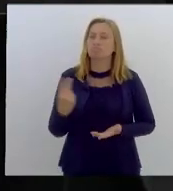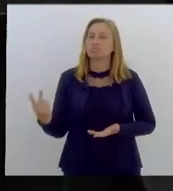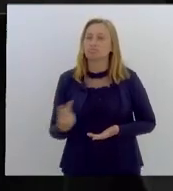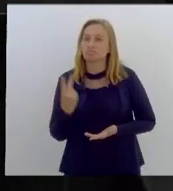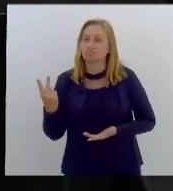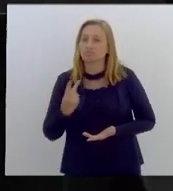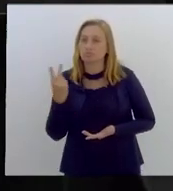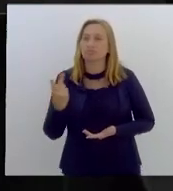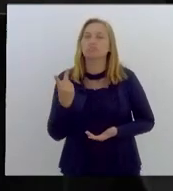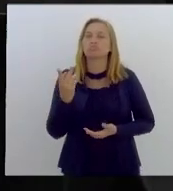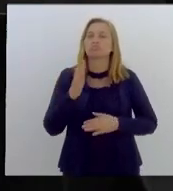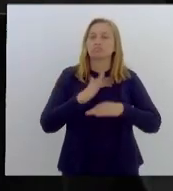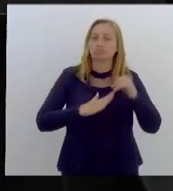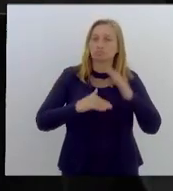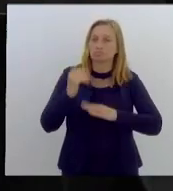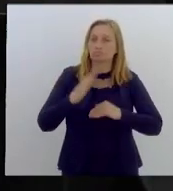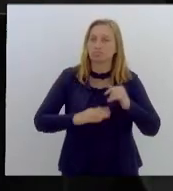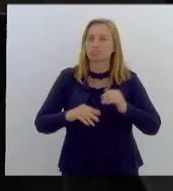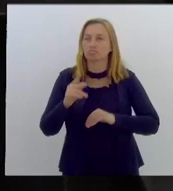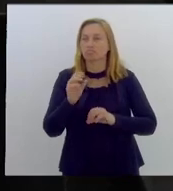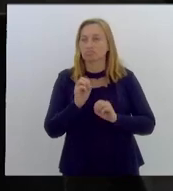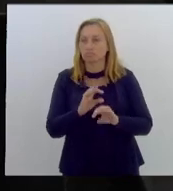valorizar os profissionais da educação.